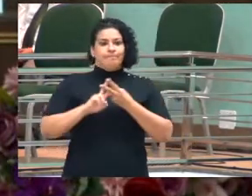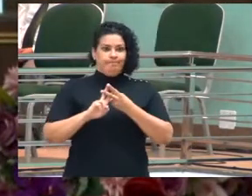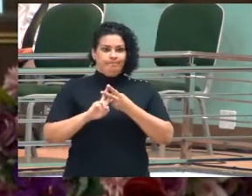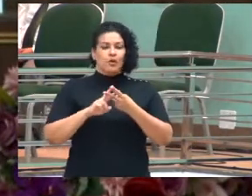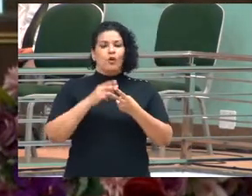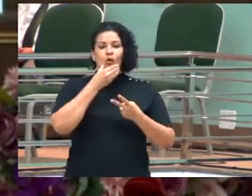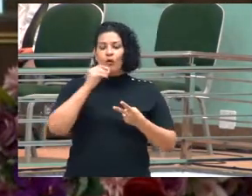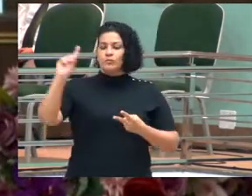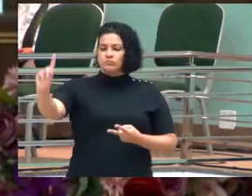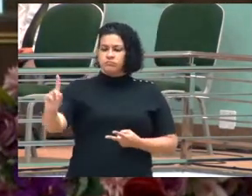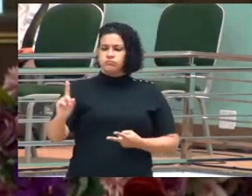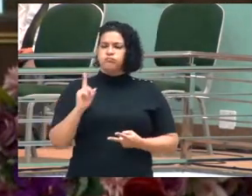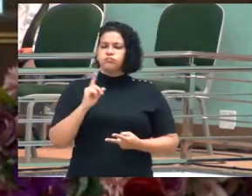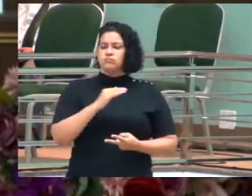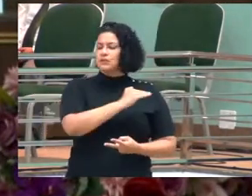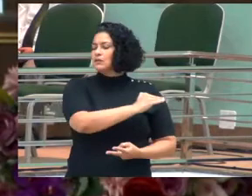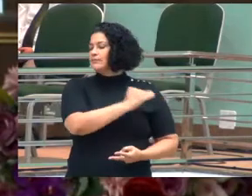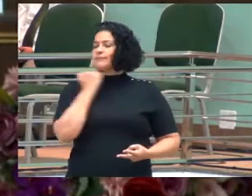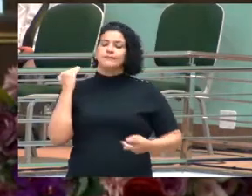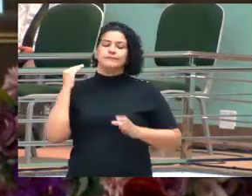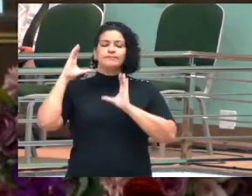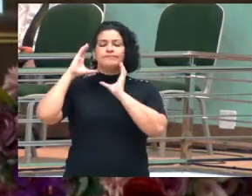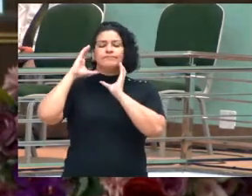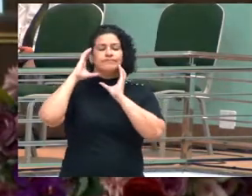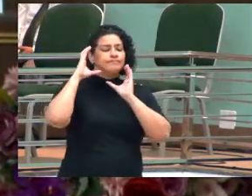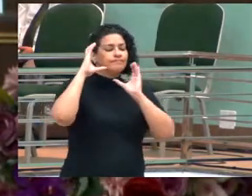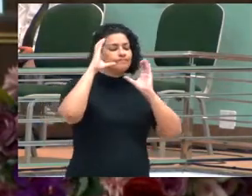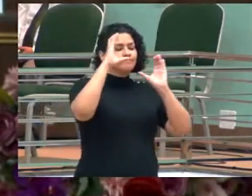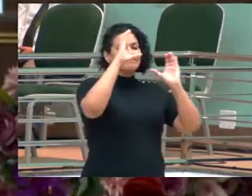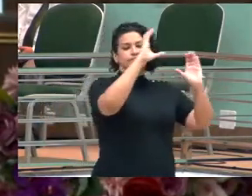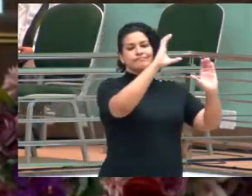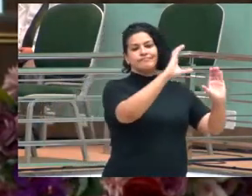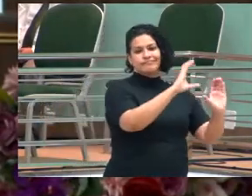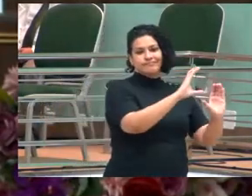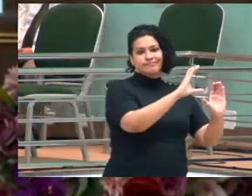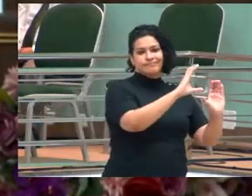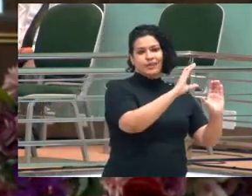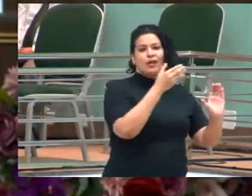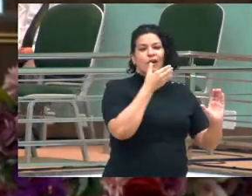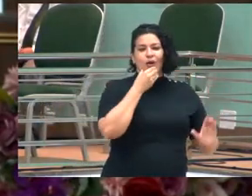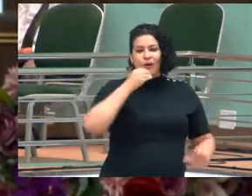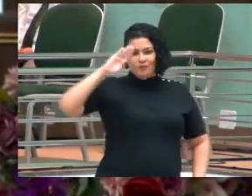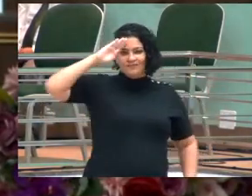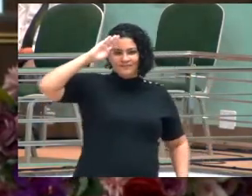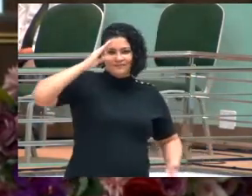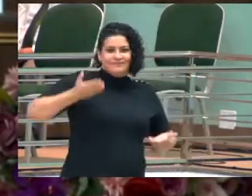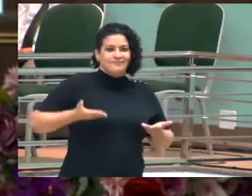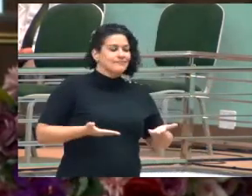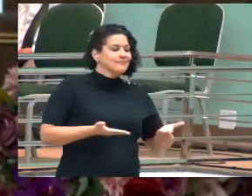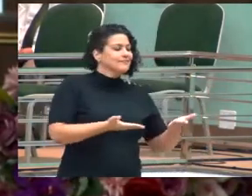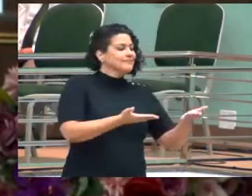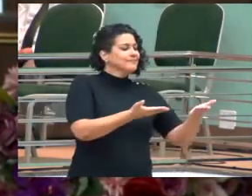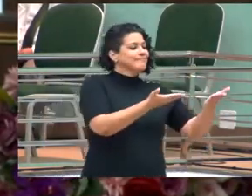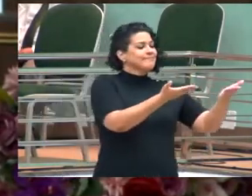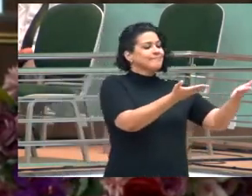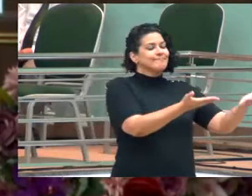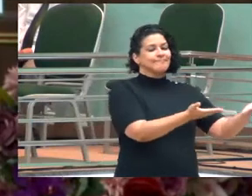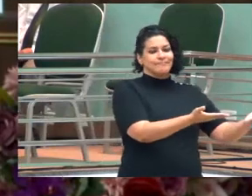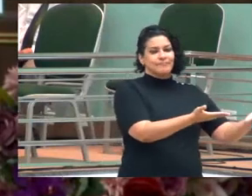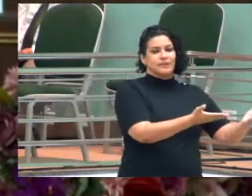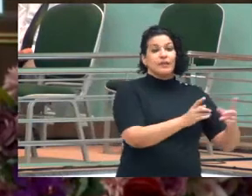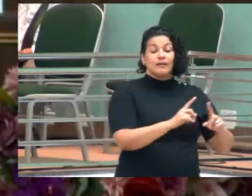bandeja. Cortaram a minha cabeça. Mas até o último dia, eu proclamei